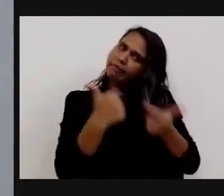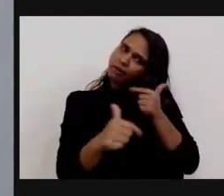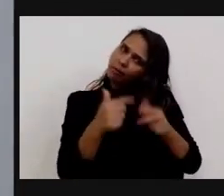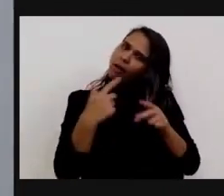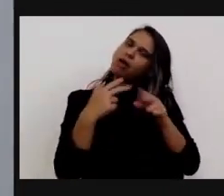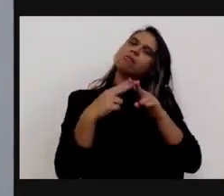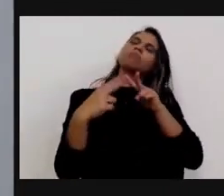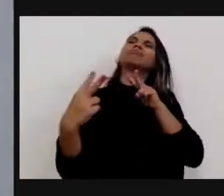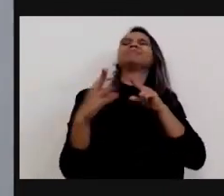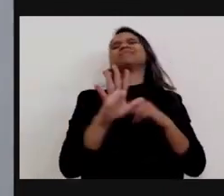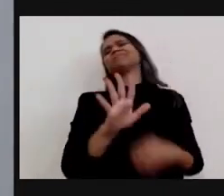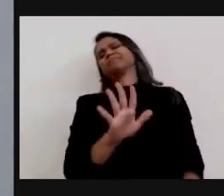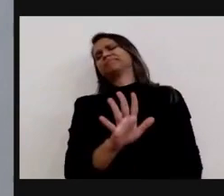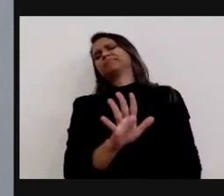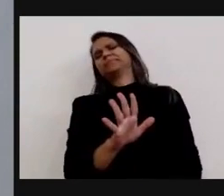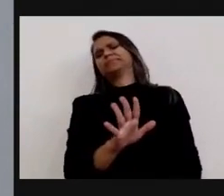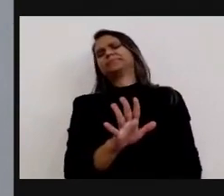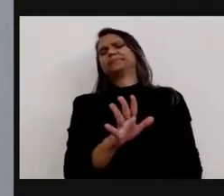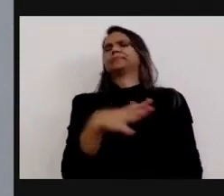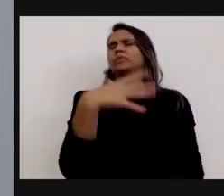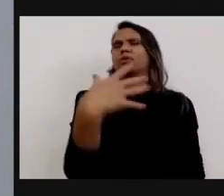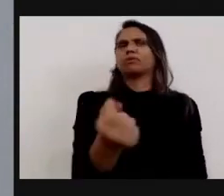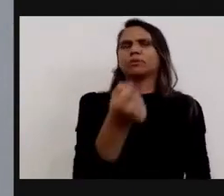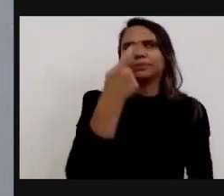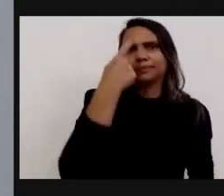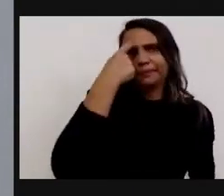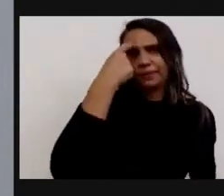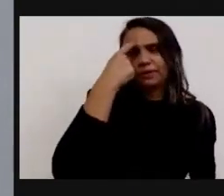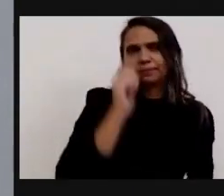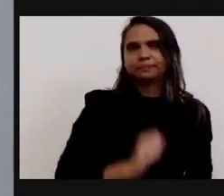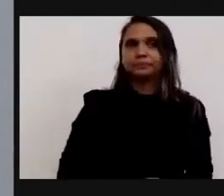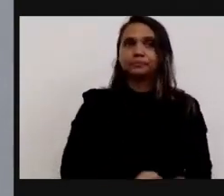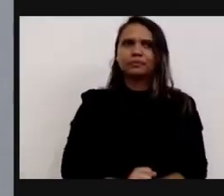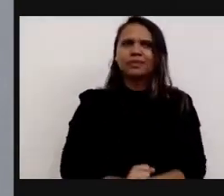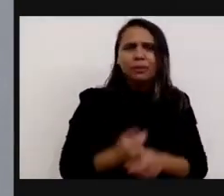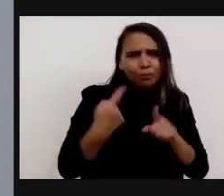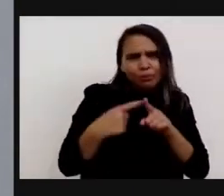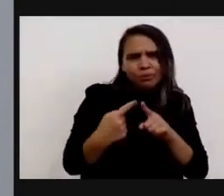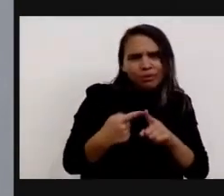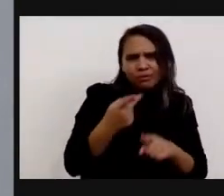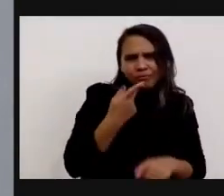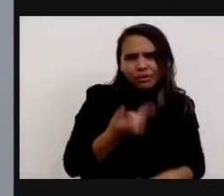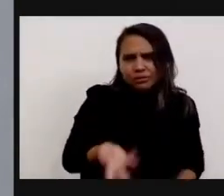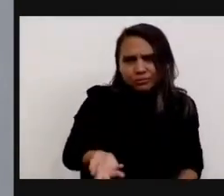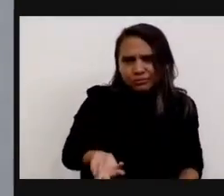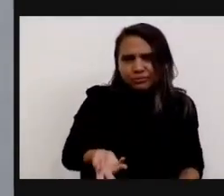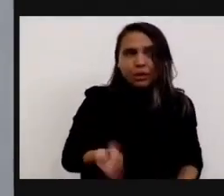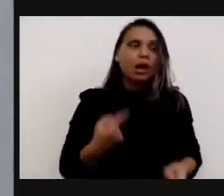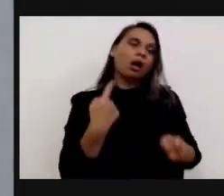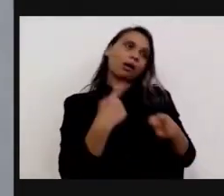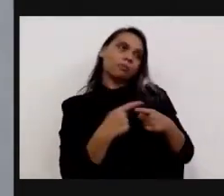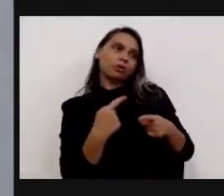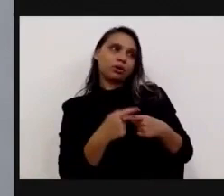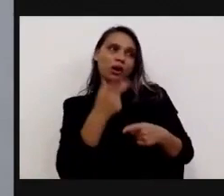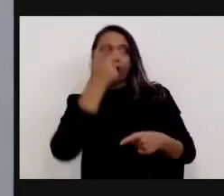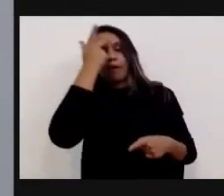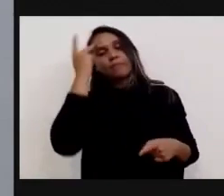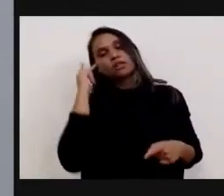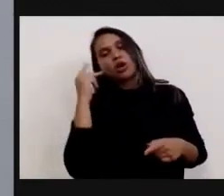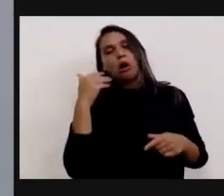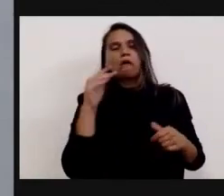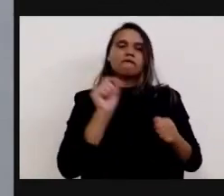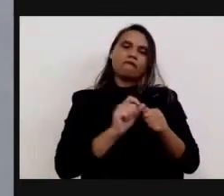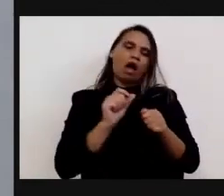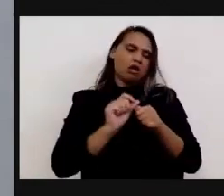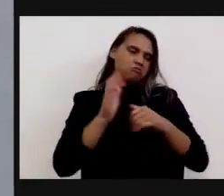opa pera aí vamos lá qual que é exatamente o problema Por que que você tá falando isso ah porque o pessoal tá fazendo do